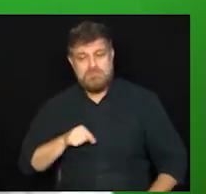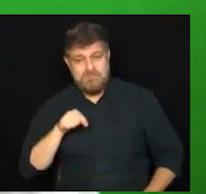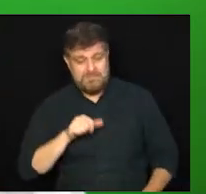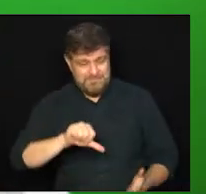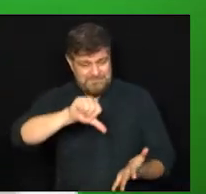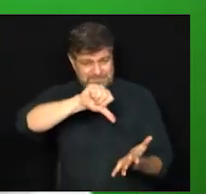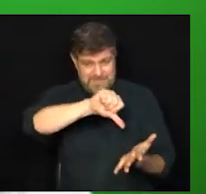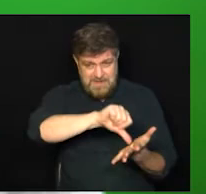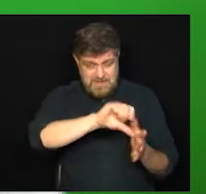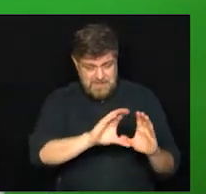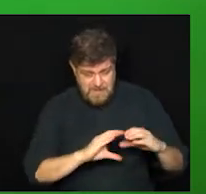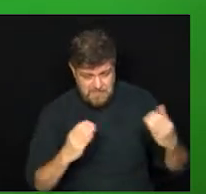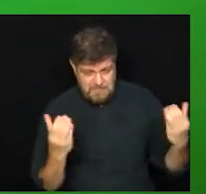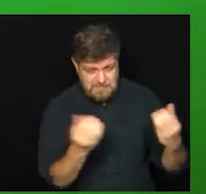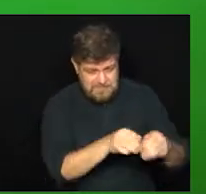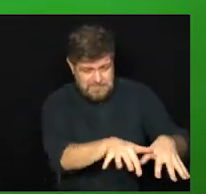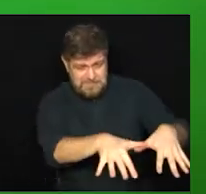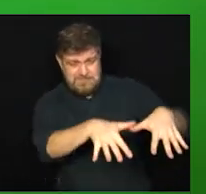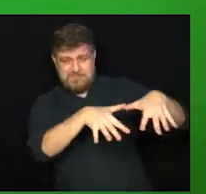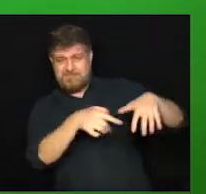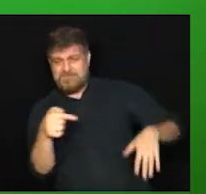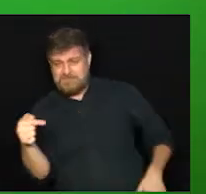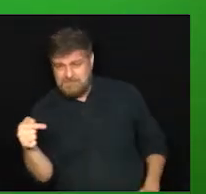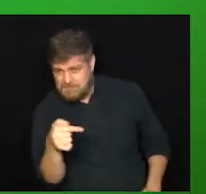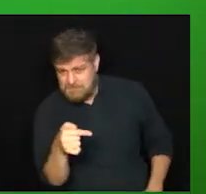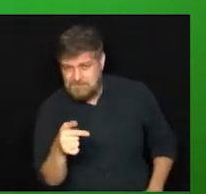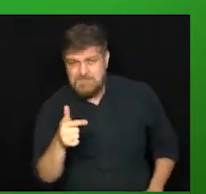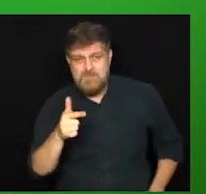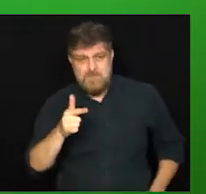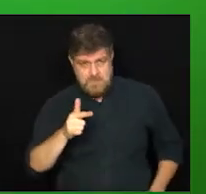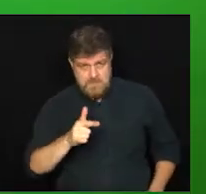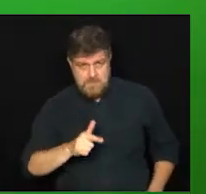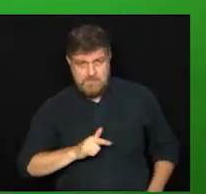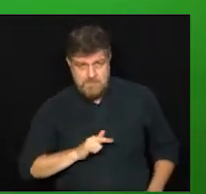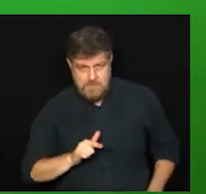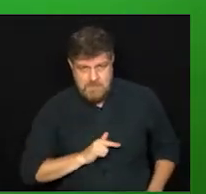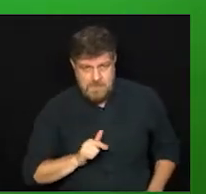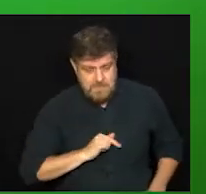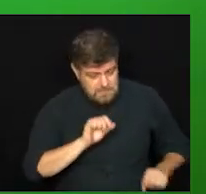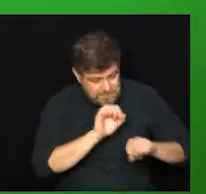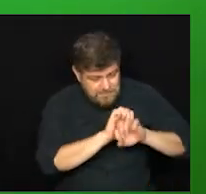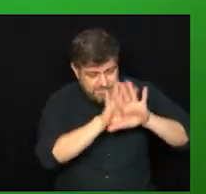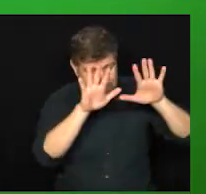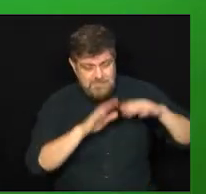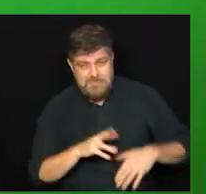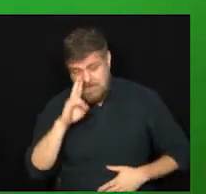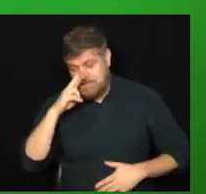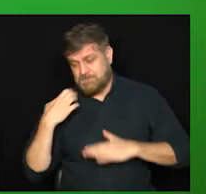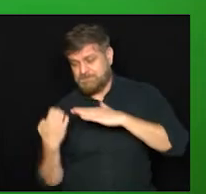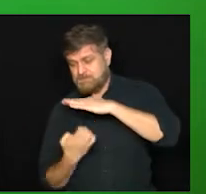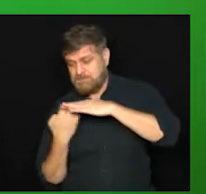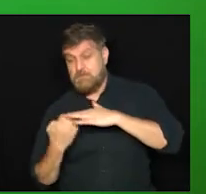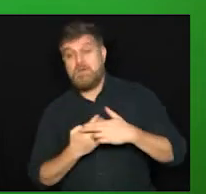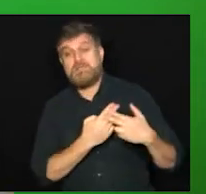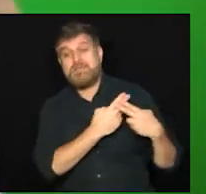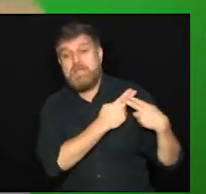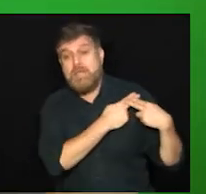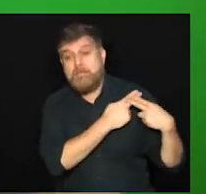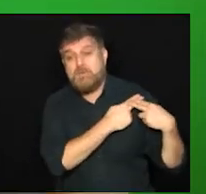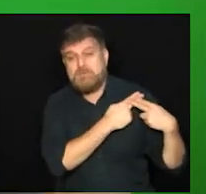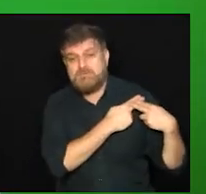setor de muita transparência, é um setor com empresários aí de muita responsabilidade,